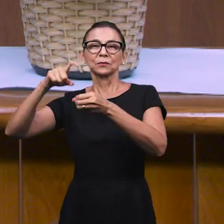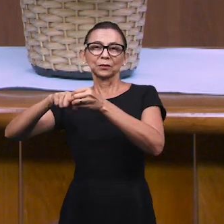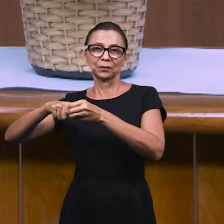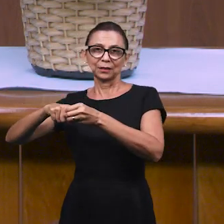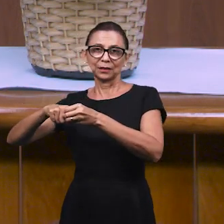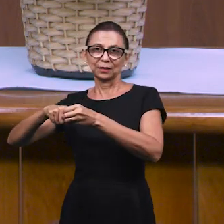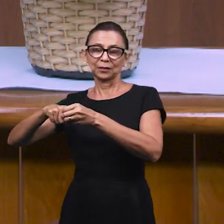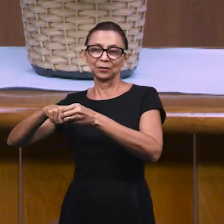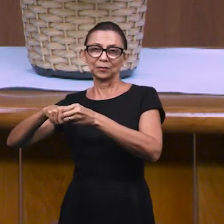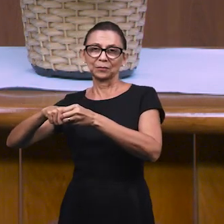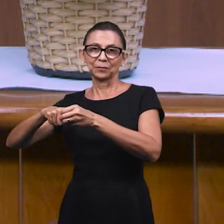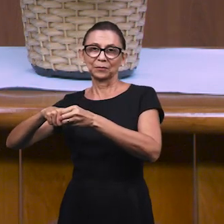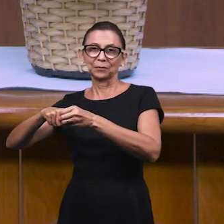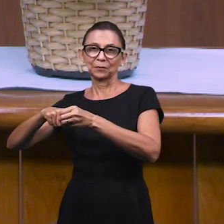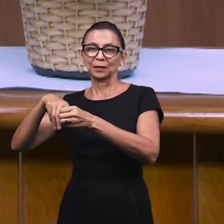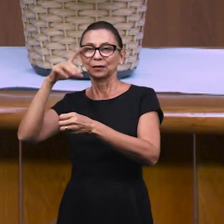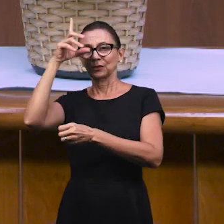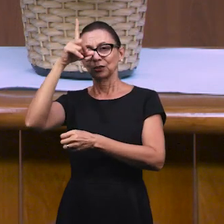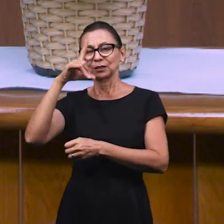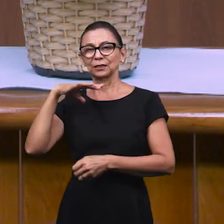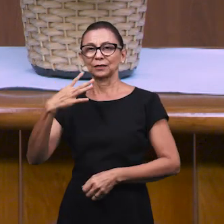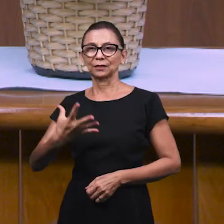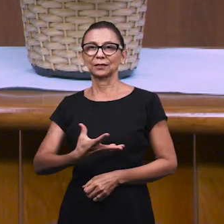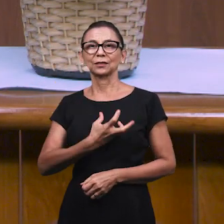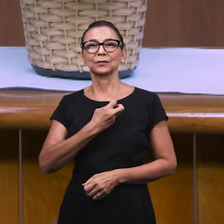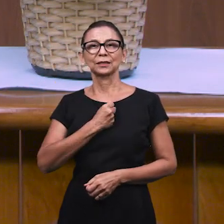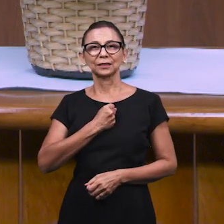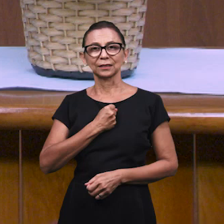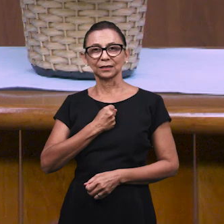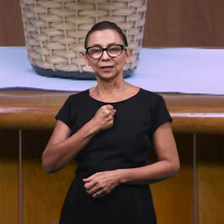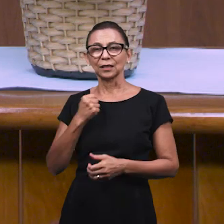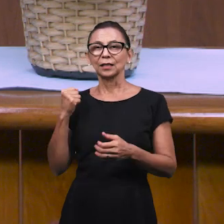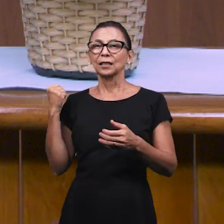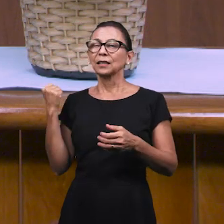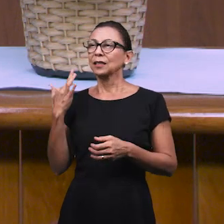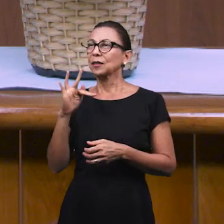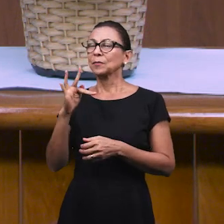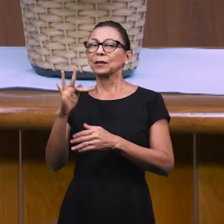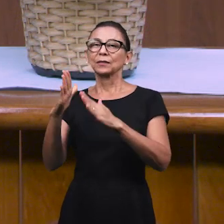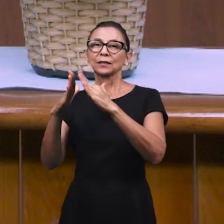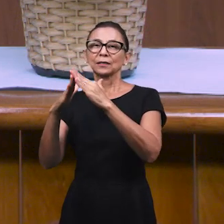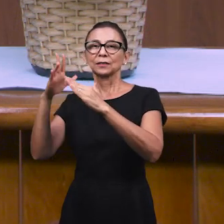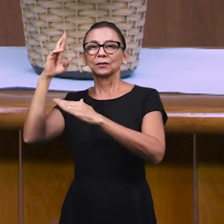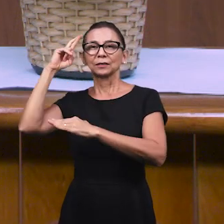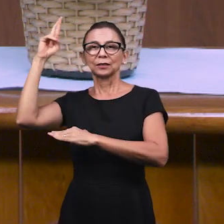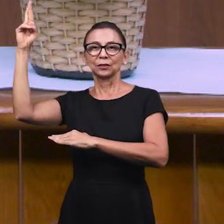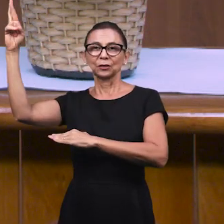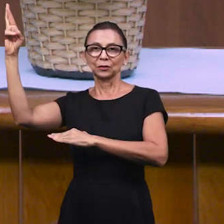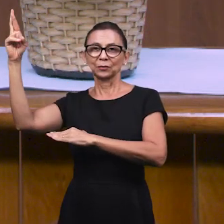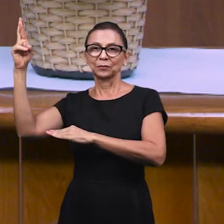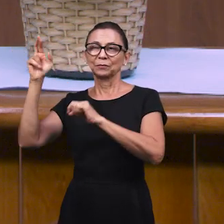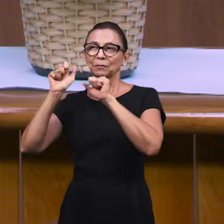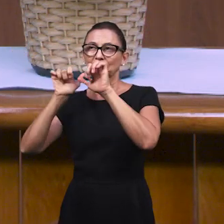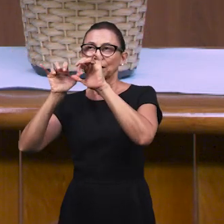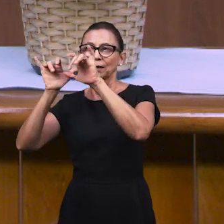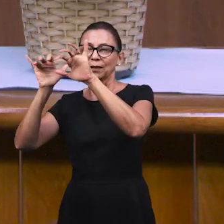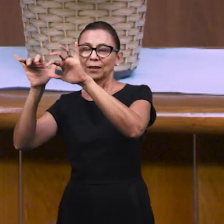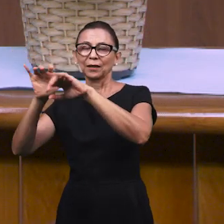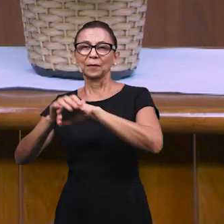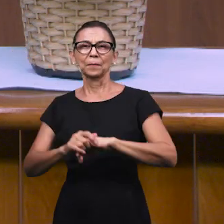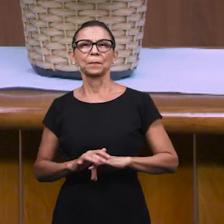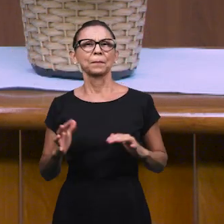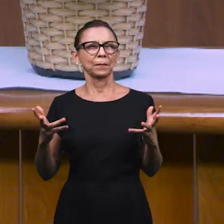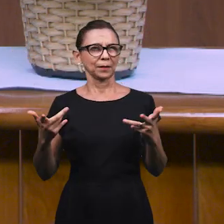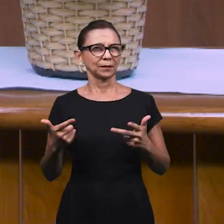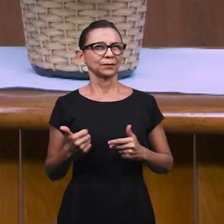caminho, voltamos para o projeto, estamos em direção à casa do Senhor. Que maravilha! Que maravilha é